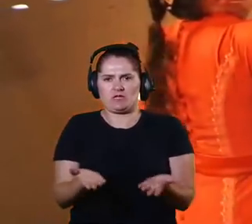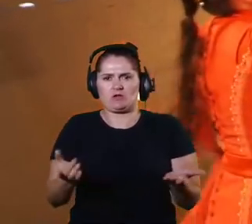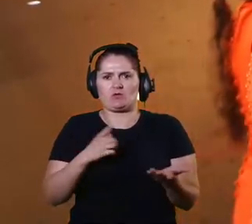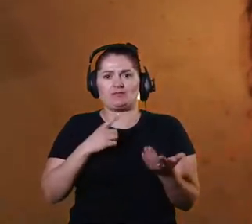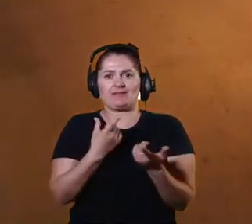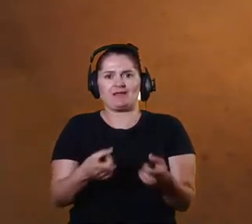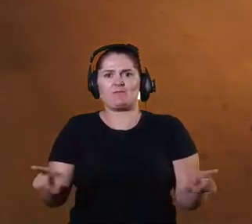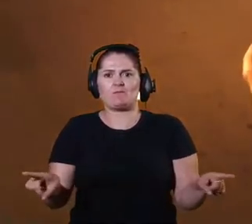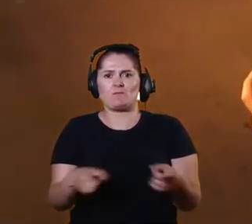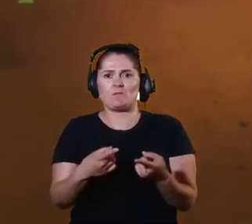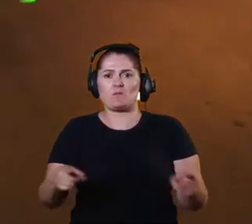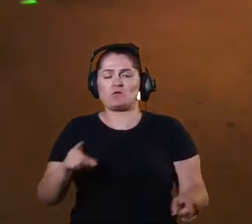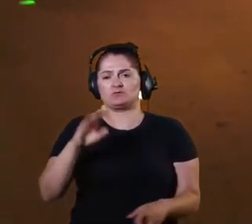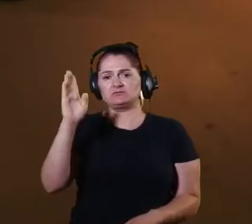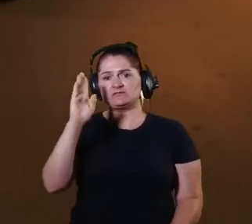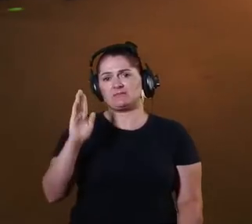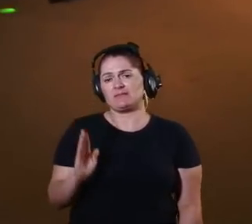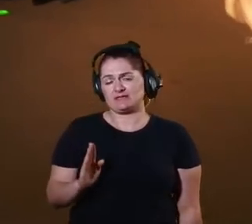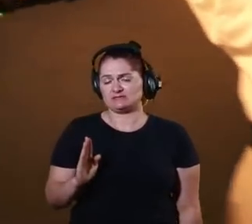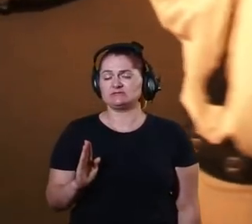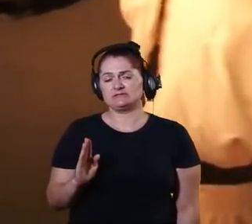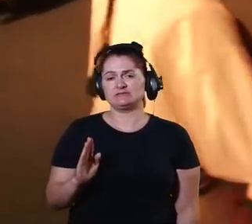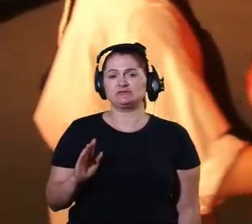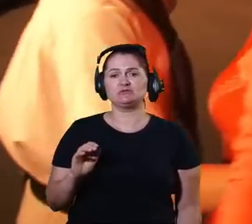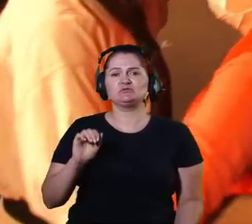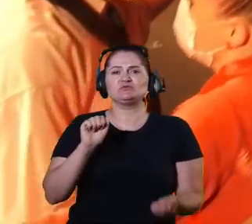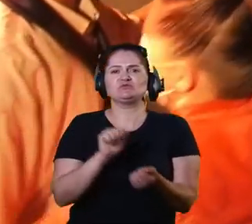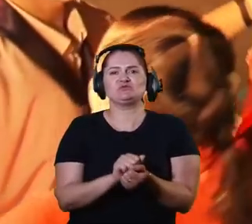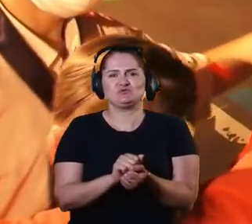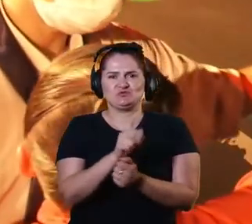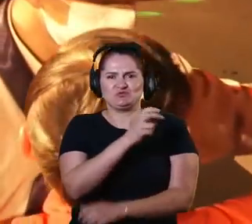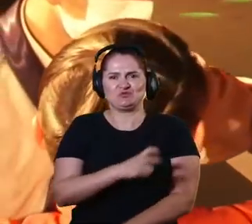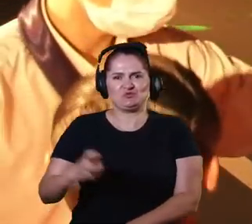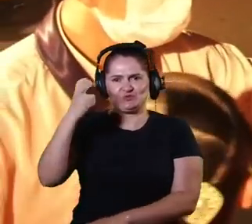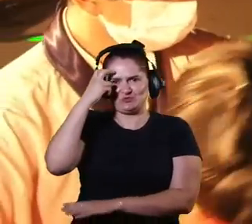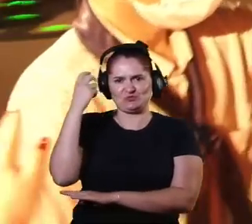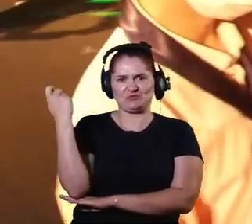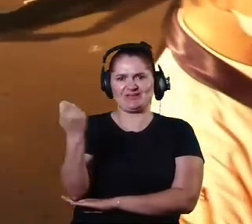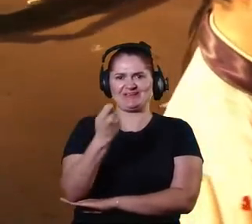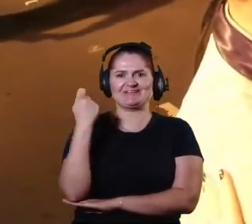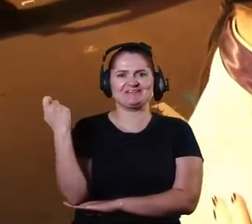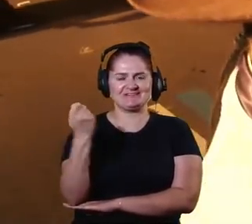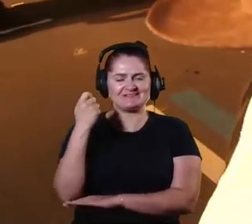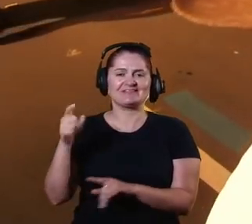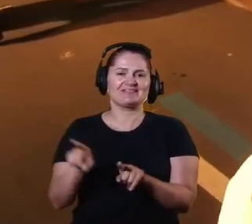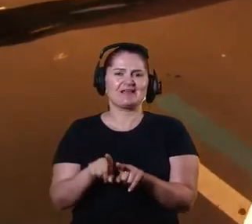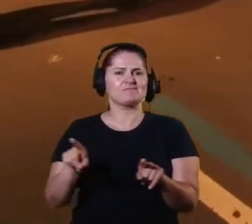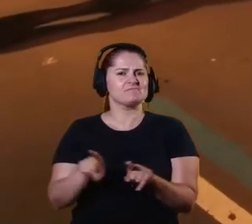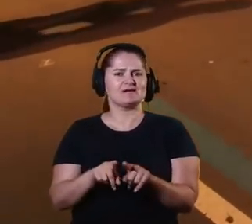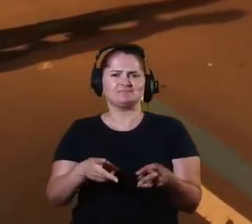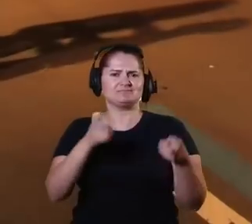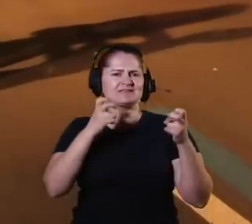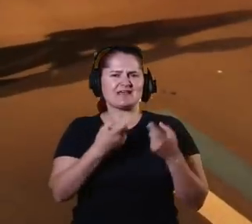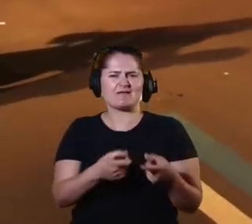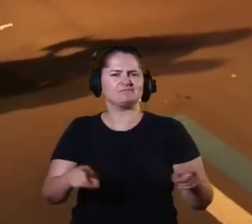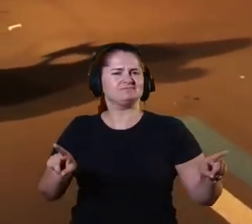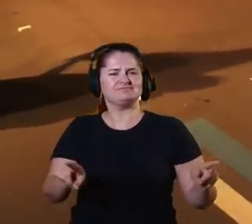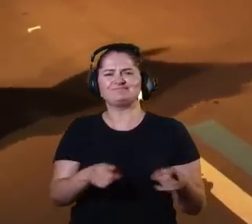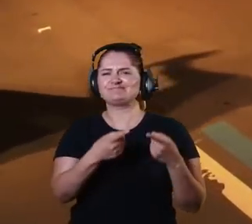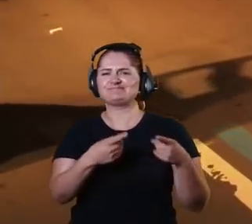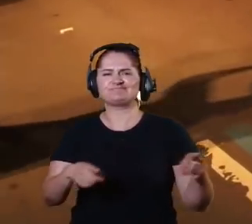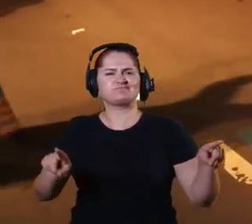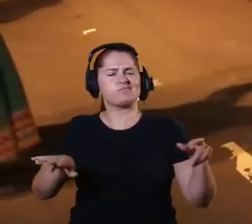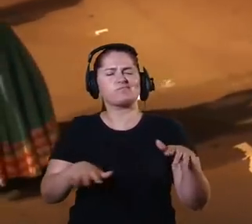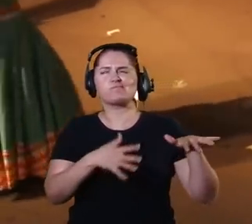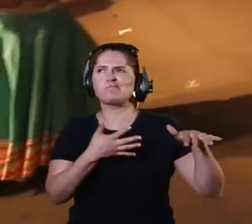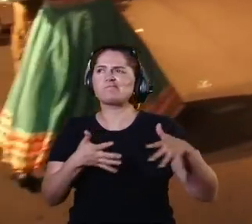musicalidade brasileira se junta à nossa cultura gaúcha e é um embalo fantástico. Vamos acompanhar